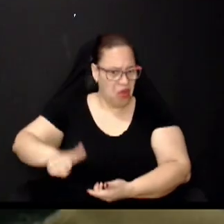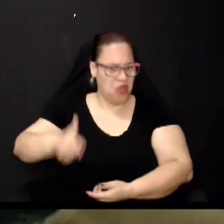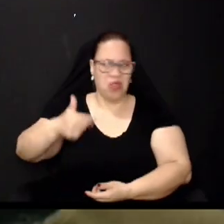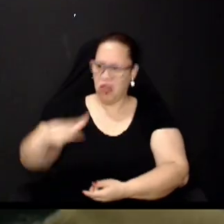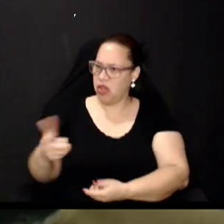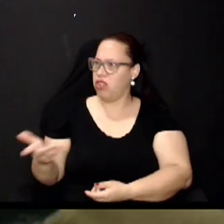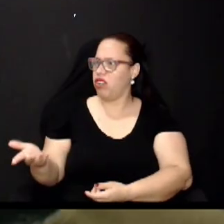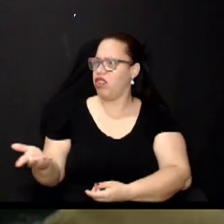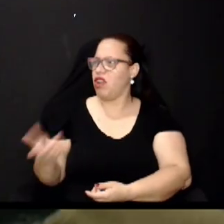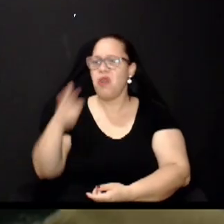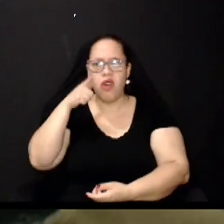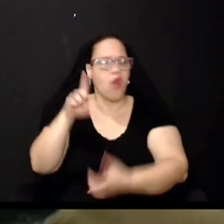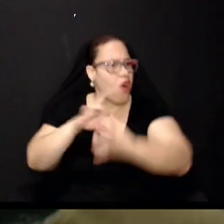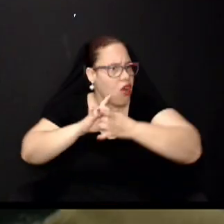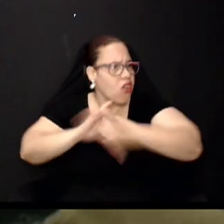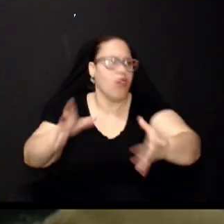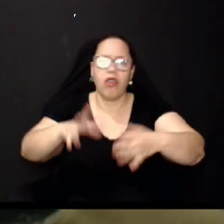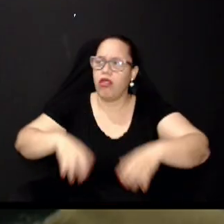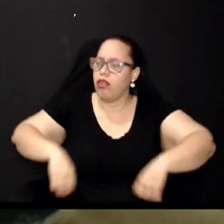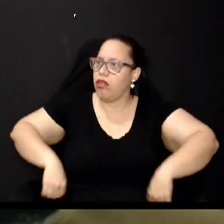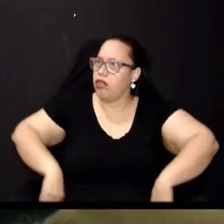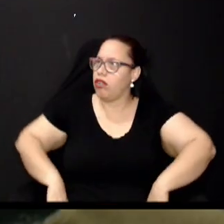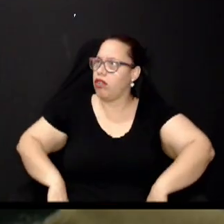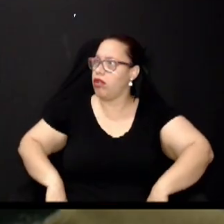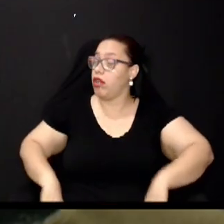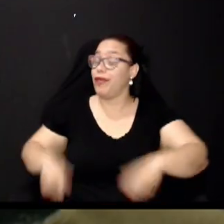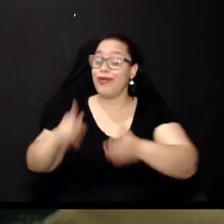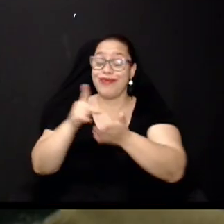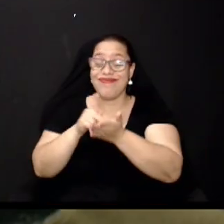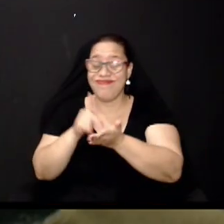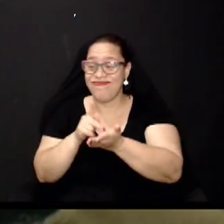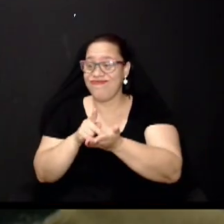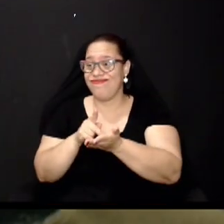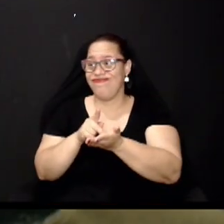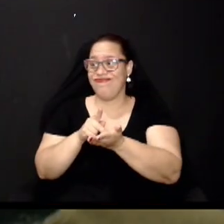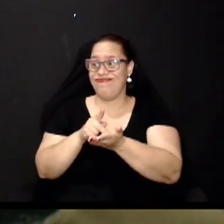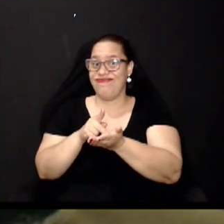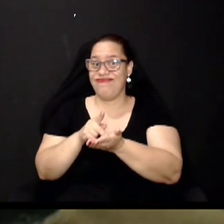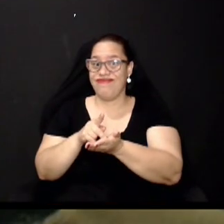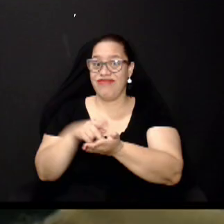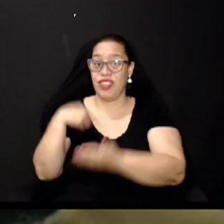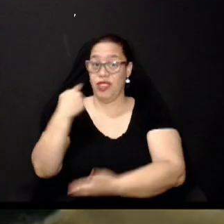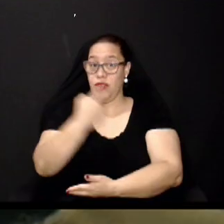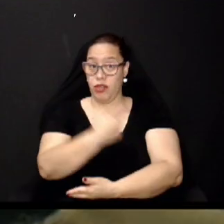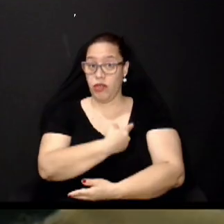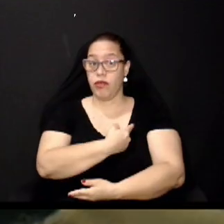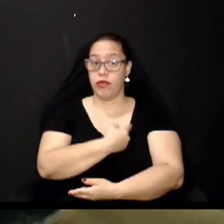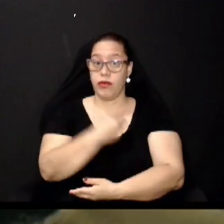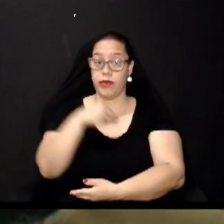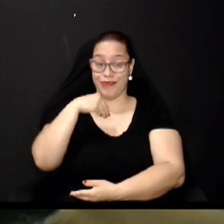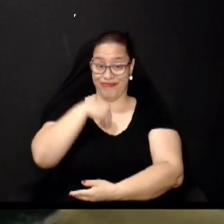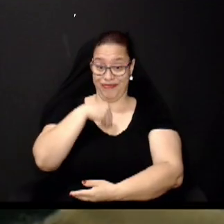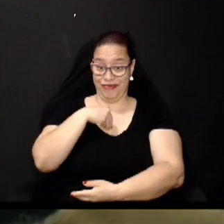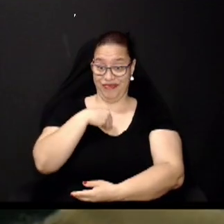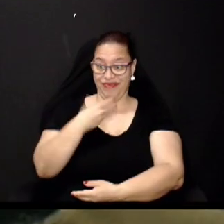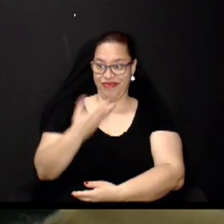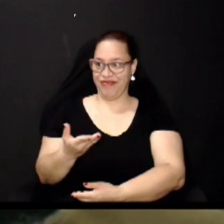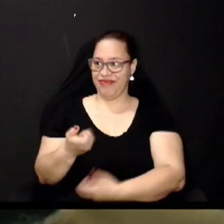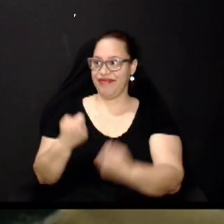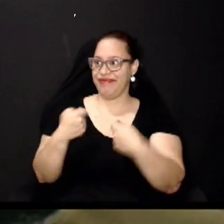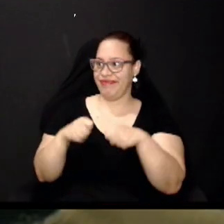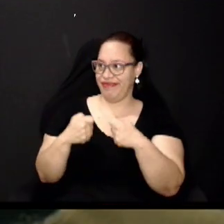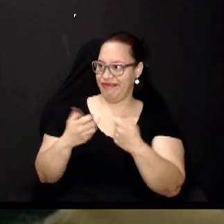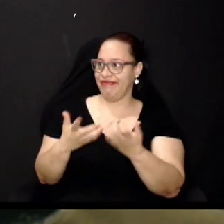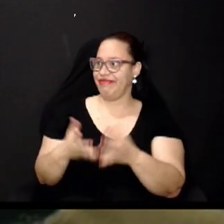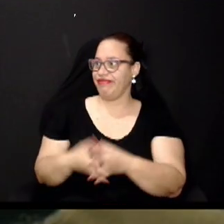me libertar disso. Na verdade, isso é parte de nós mesmos, de dentro da gente. A gente precisa de uma